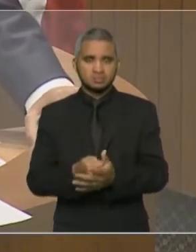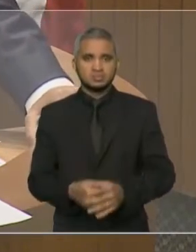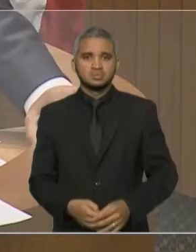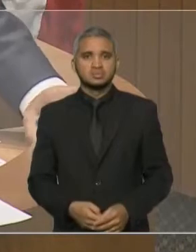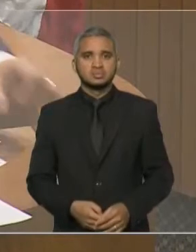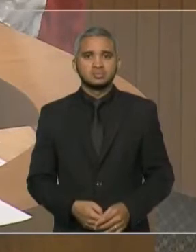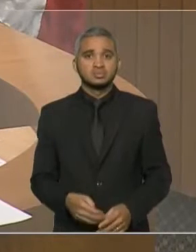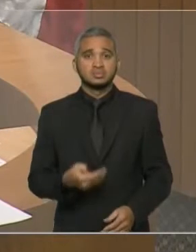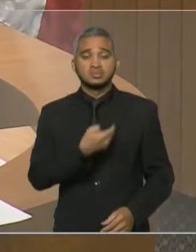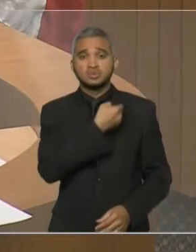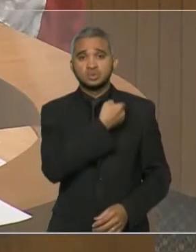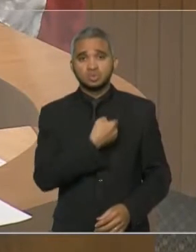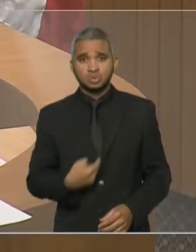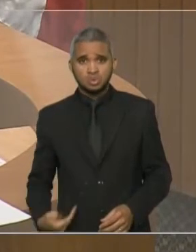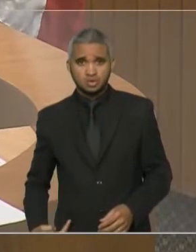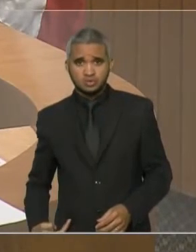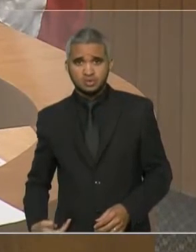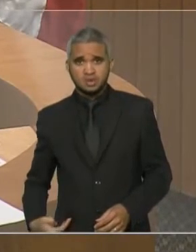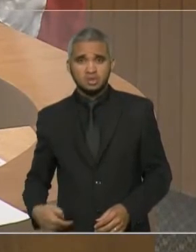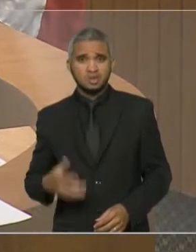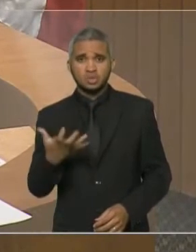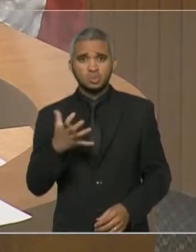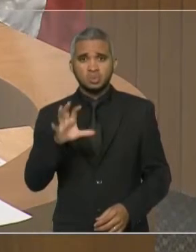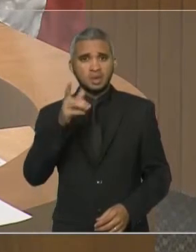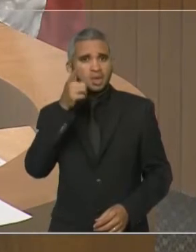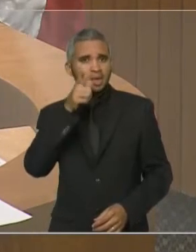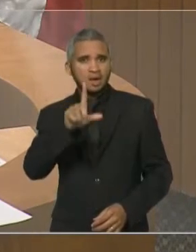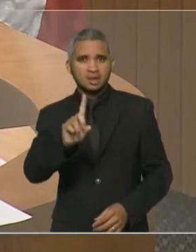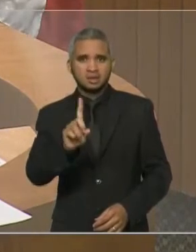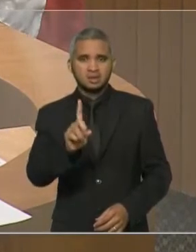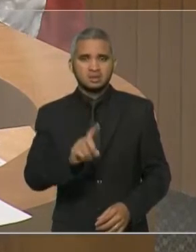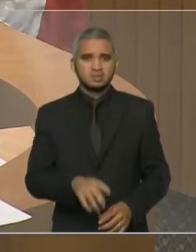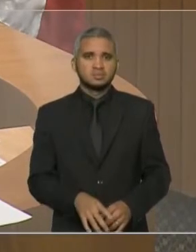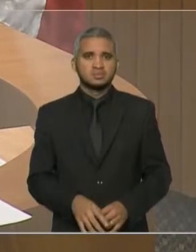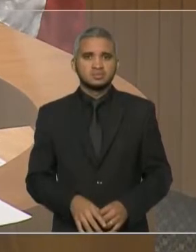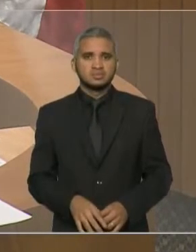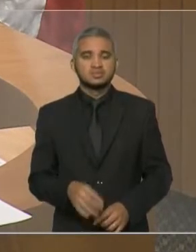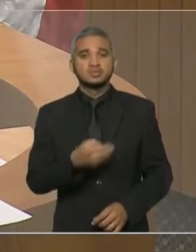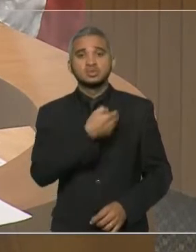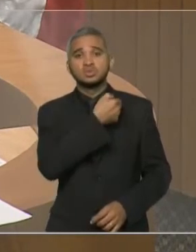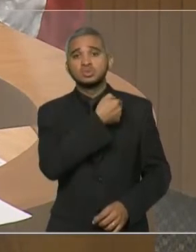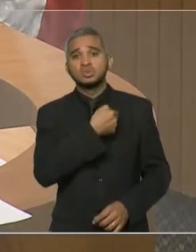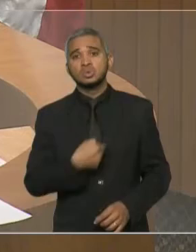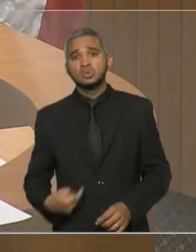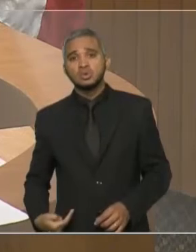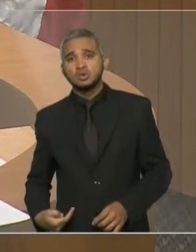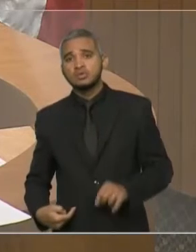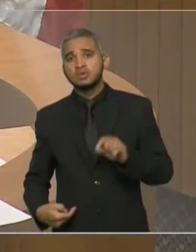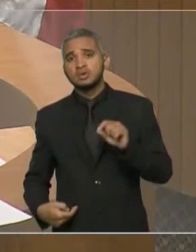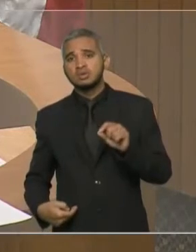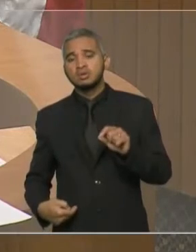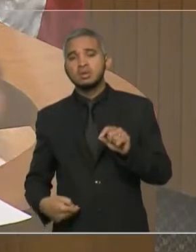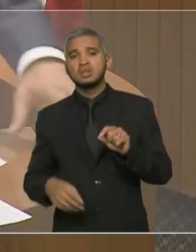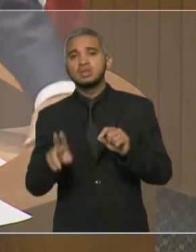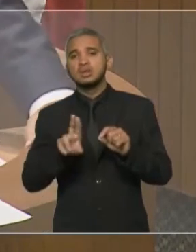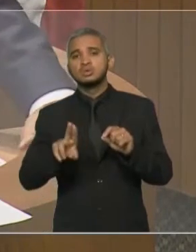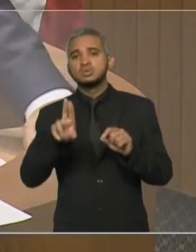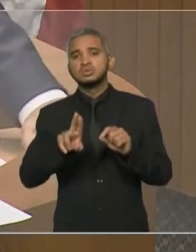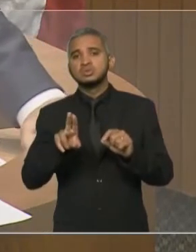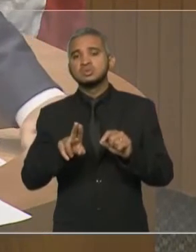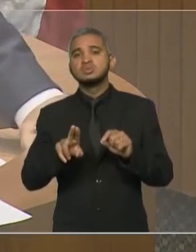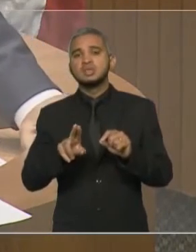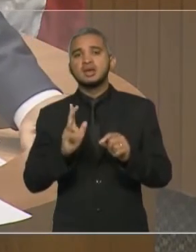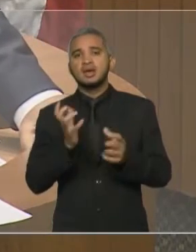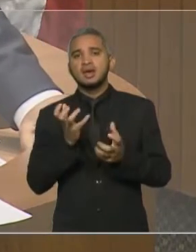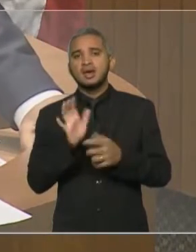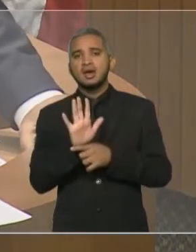o governo não está fazendo para ganhar, está fazendo, sobretudo, por uma maneira pedagógica de